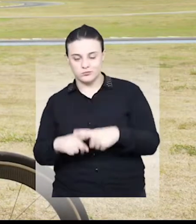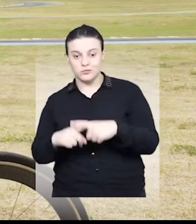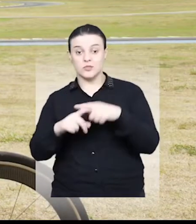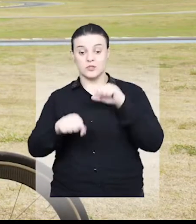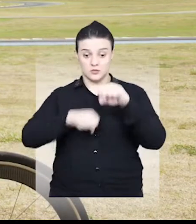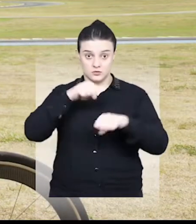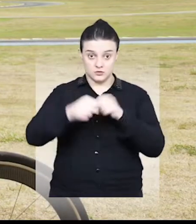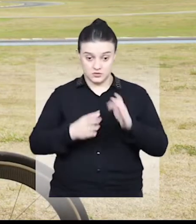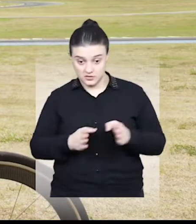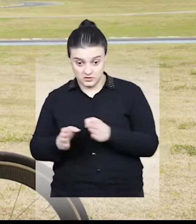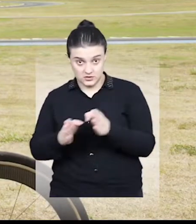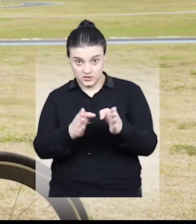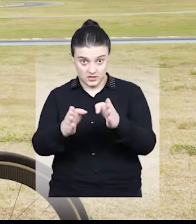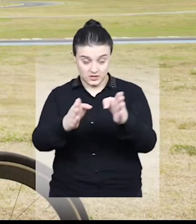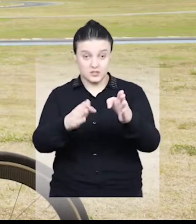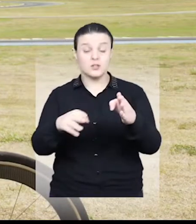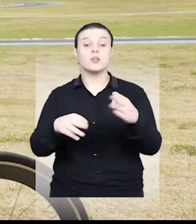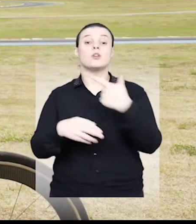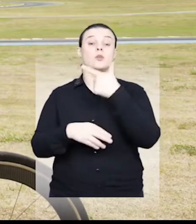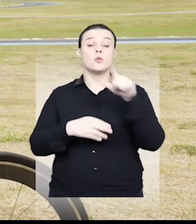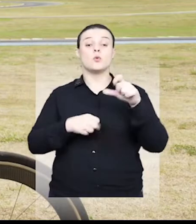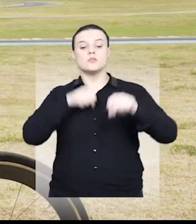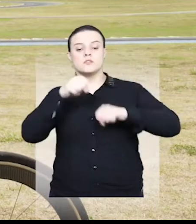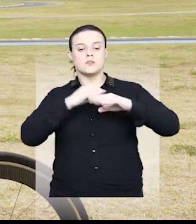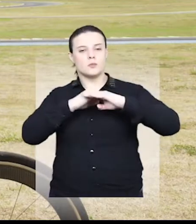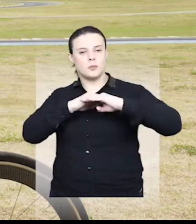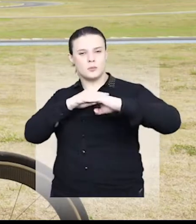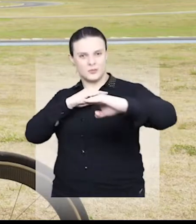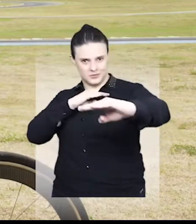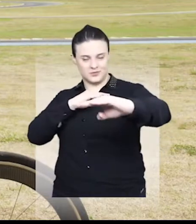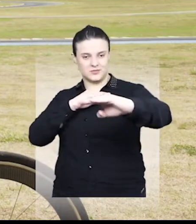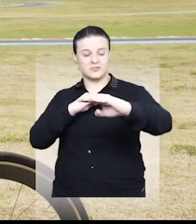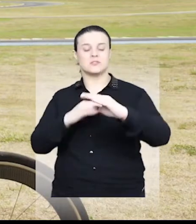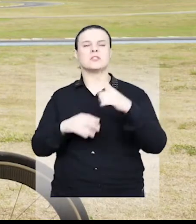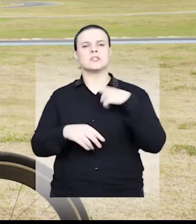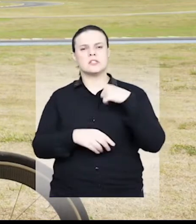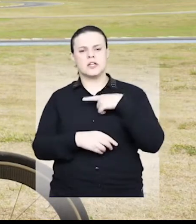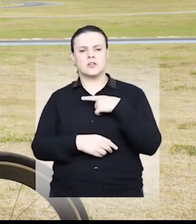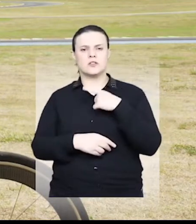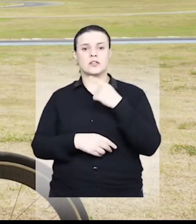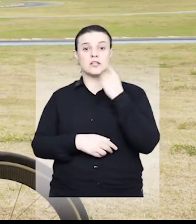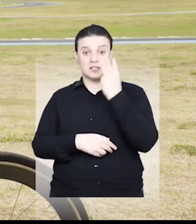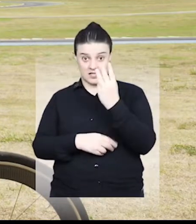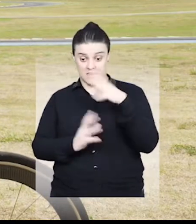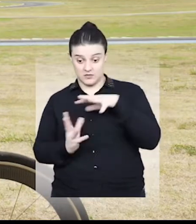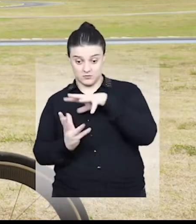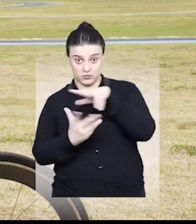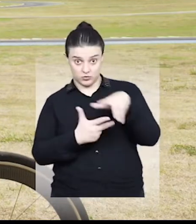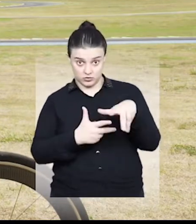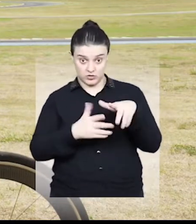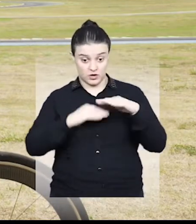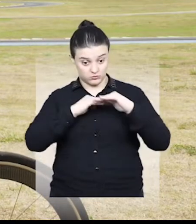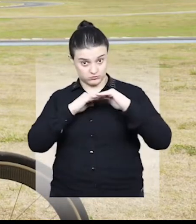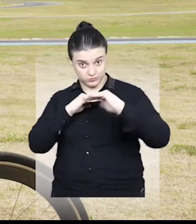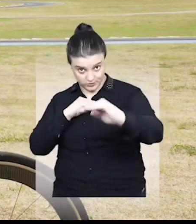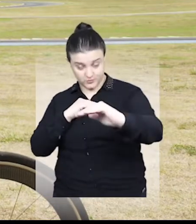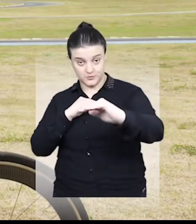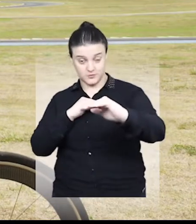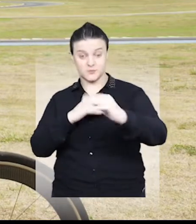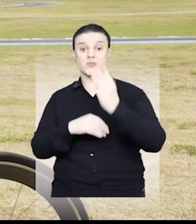tanto no ciclismo de estrada, quanto no ciclismo de pista. Foram... três mundiais no ciclismo de